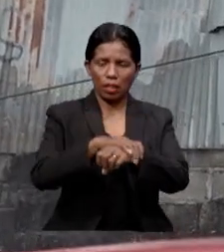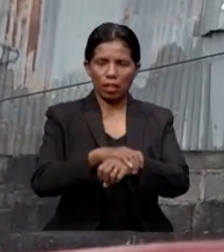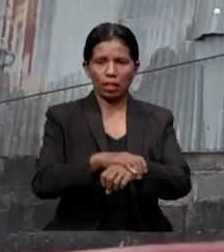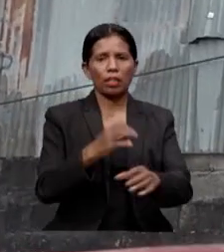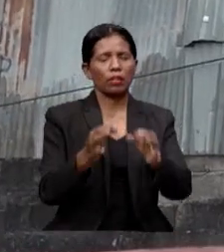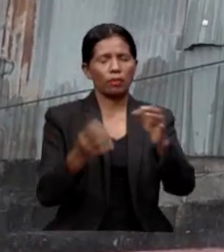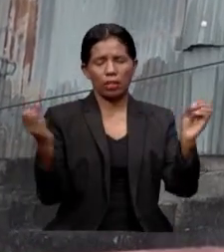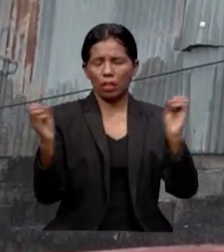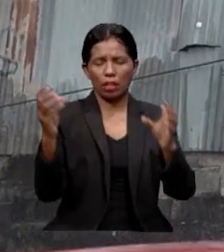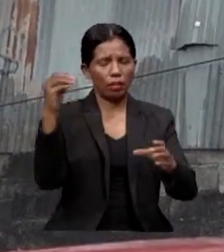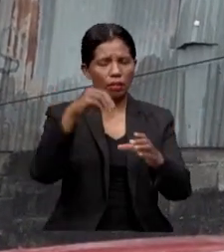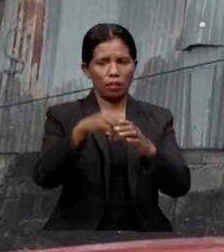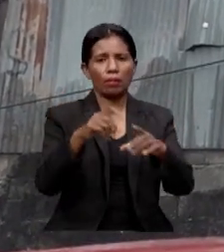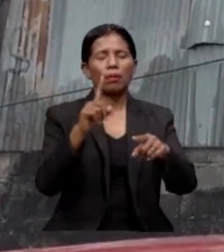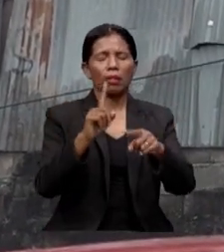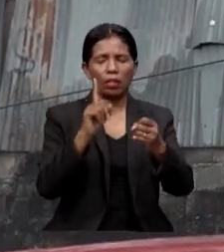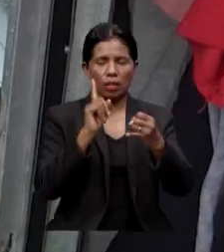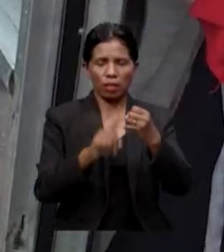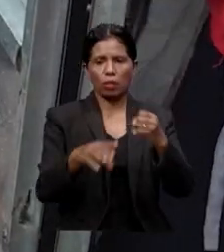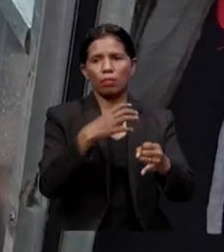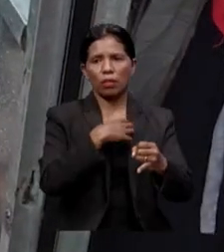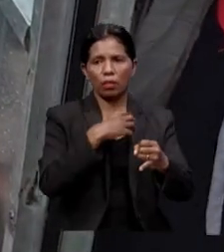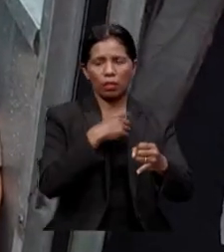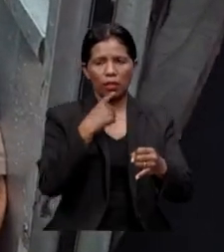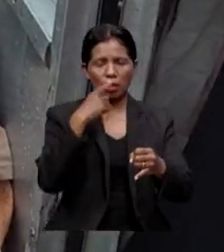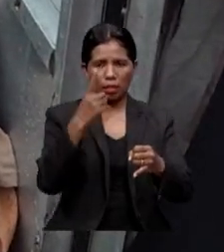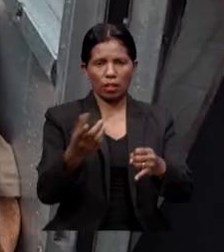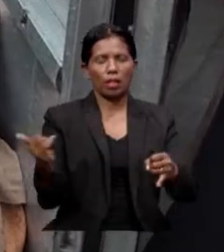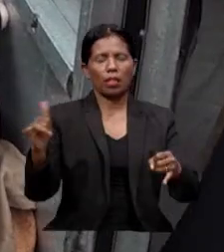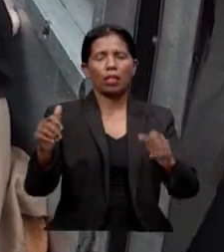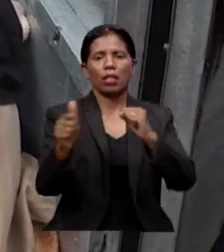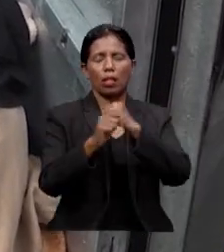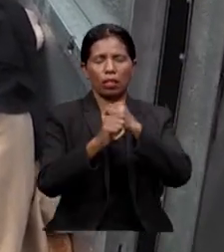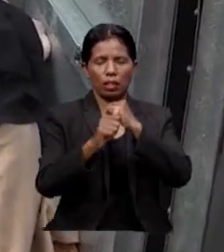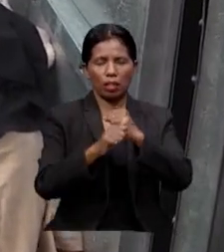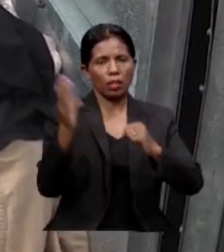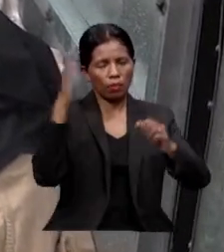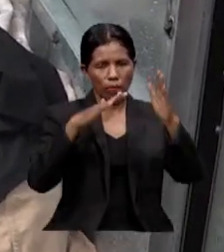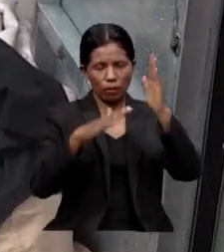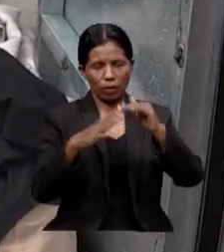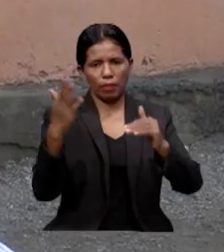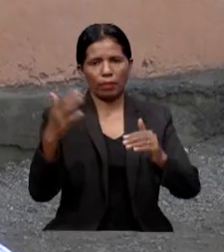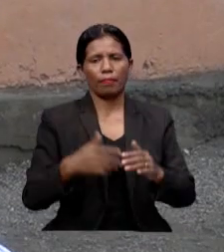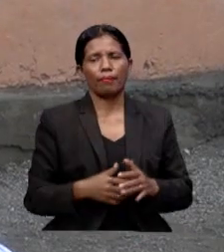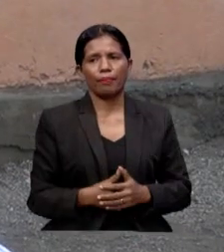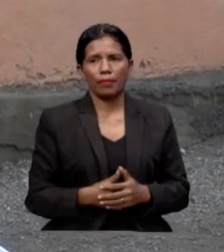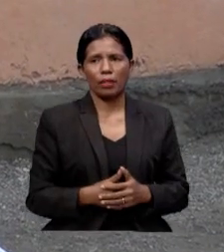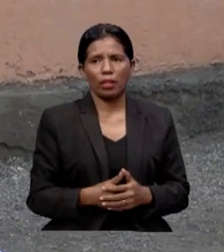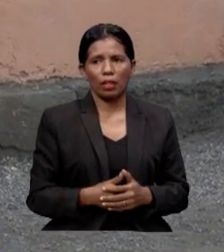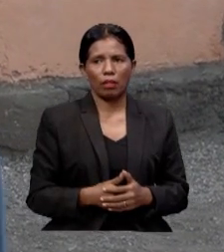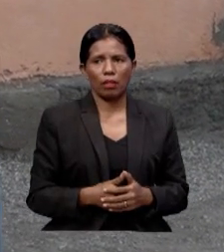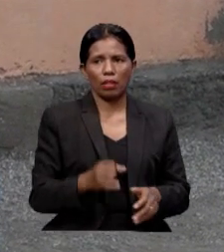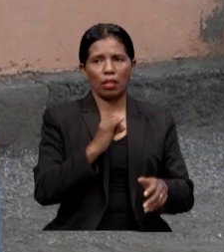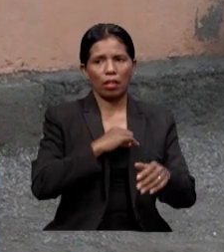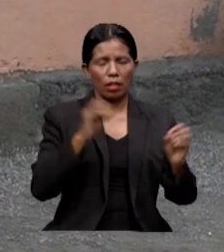que nia la envolve, mas bem icus mai penitele condena nia, no der autor e a confronto né. Acontecimento ter Liubane né, hau